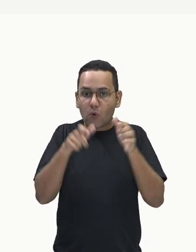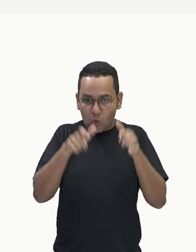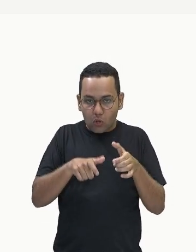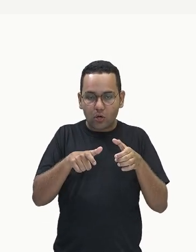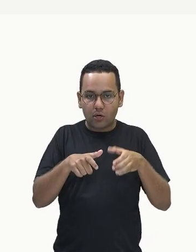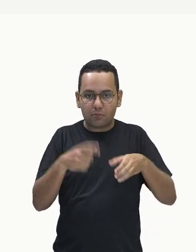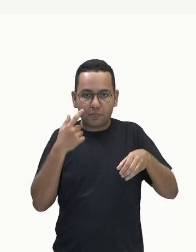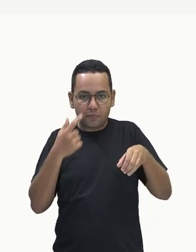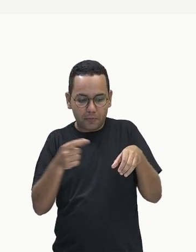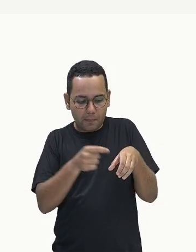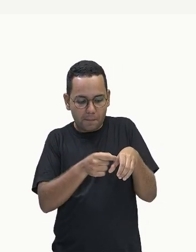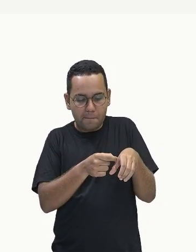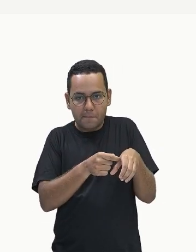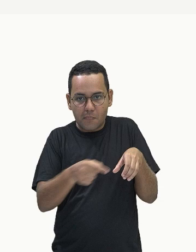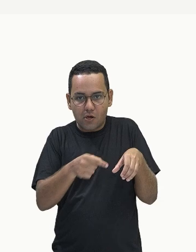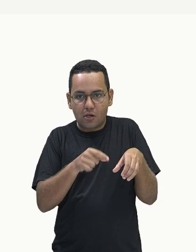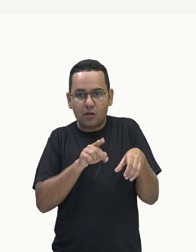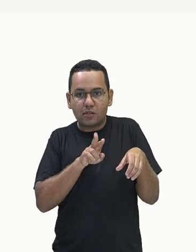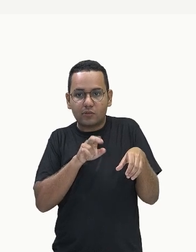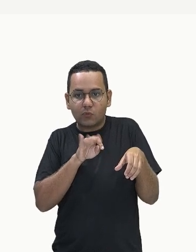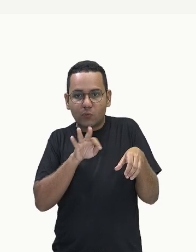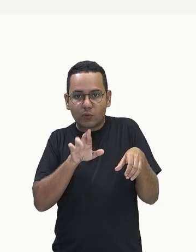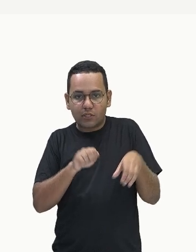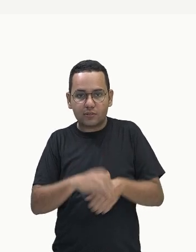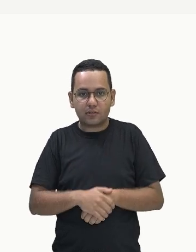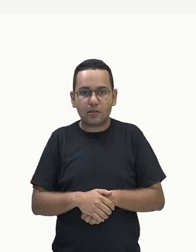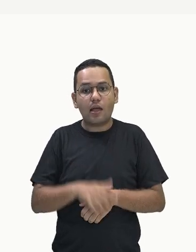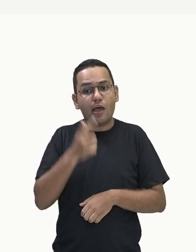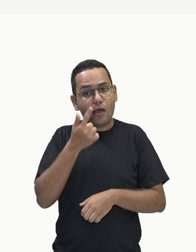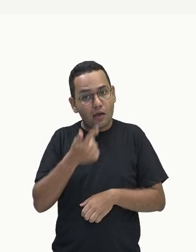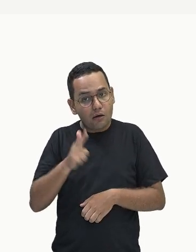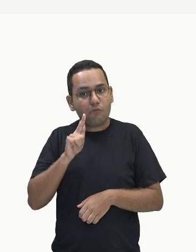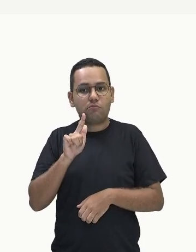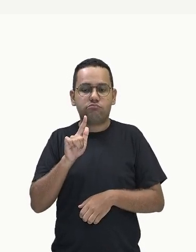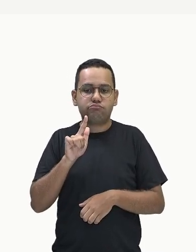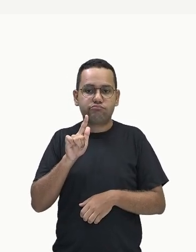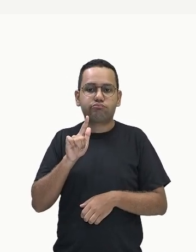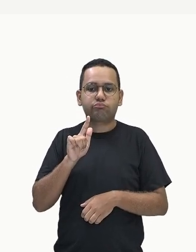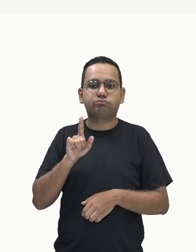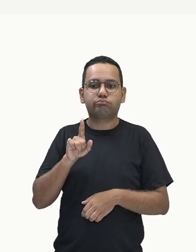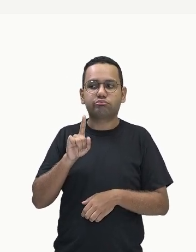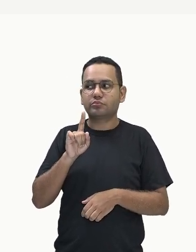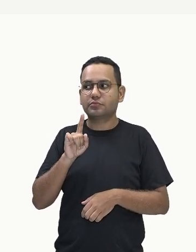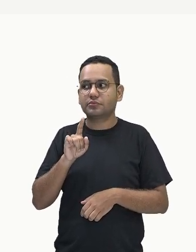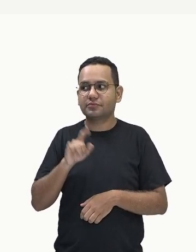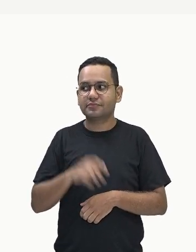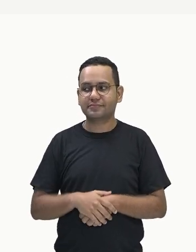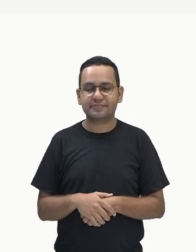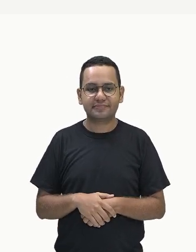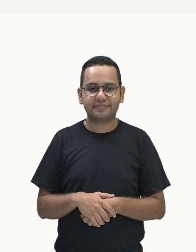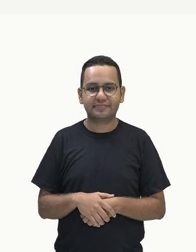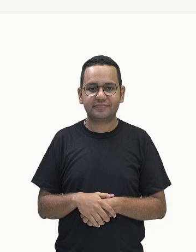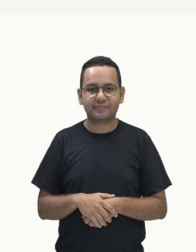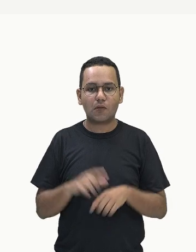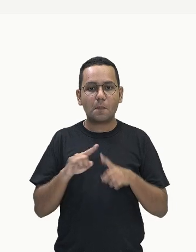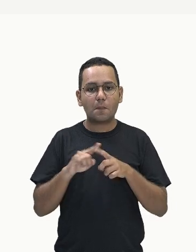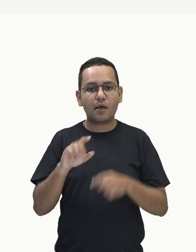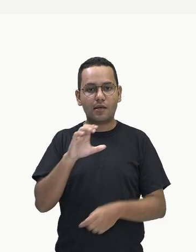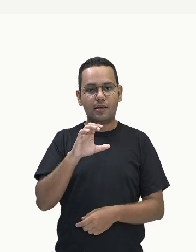o canal vaginal, ele é outro sistema, tá bom? É outro canal, melhor dizendo. E o clitóris, que ele é um